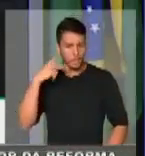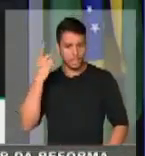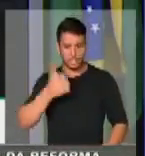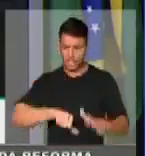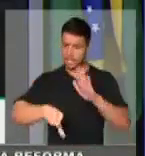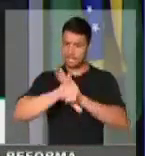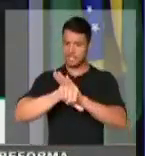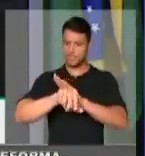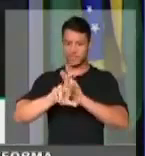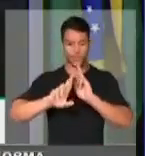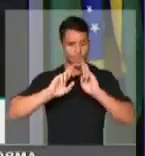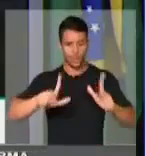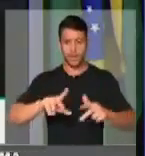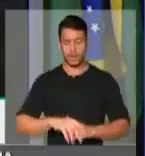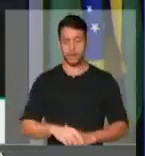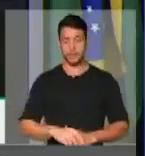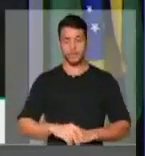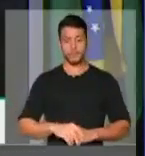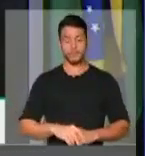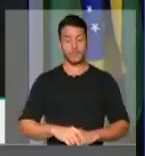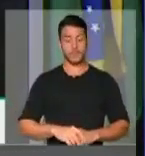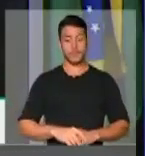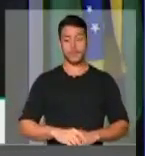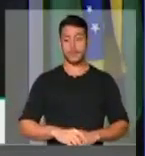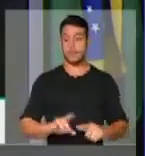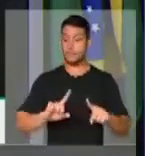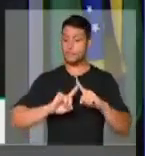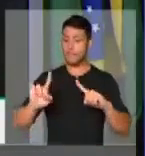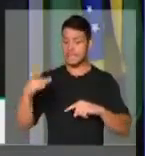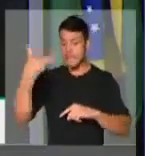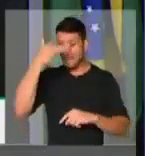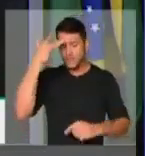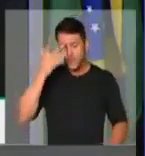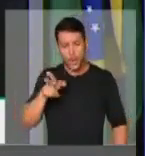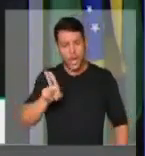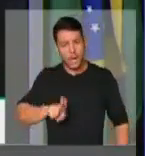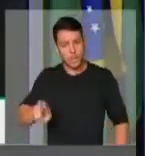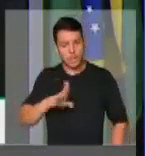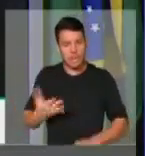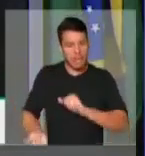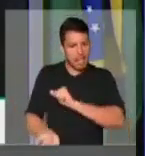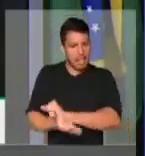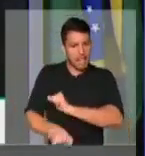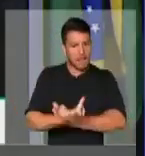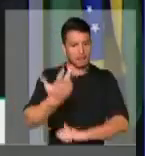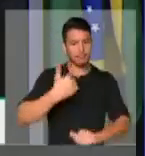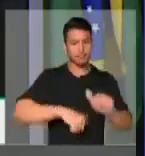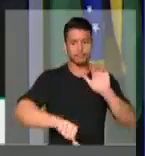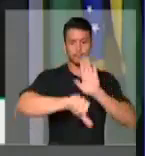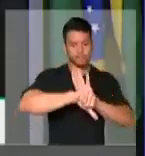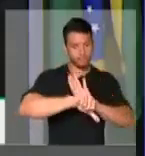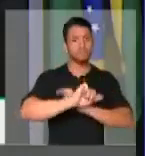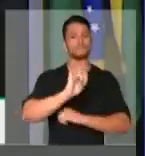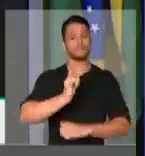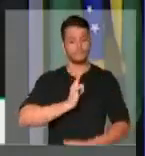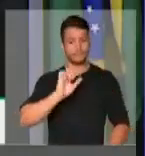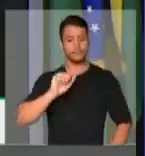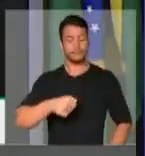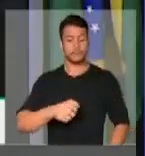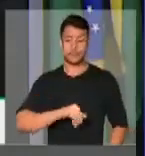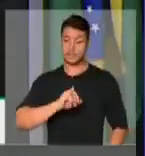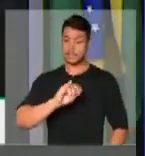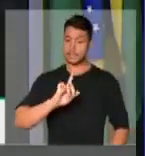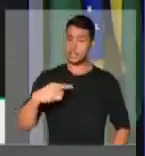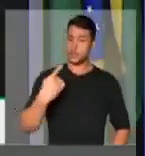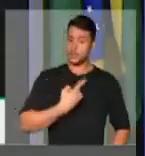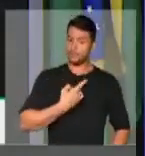criminosa. Criminosos são os que se utilizam dela para praticar crimes. Se continuarmos